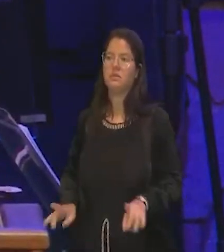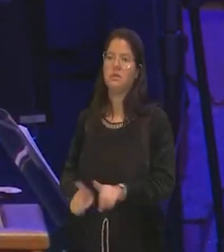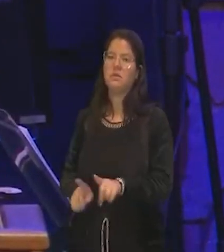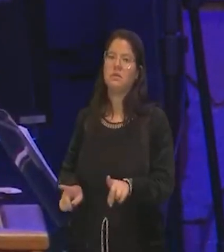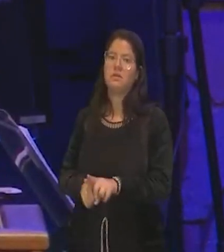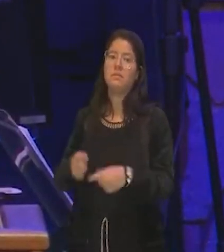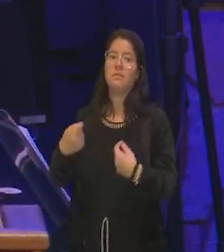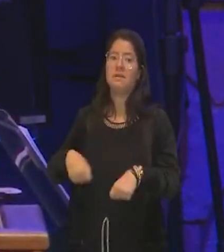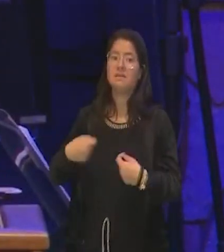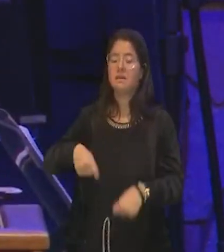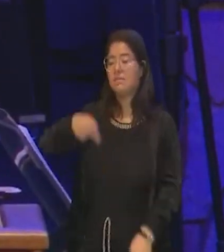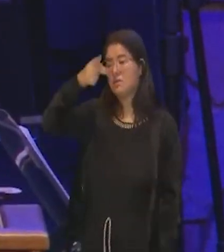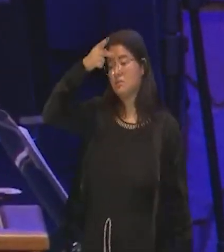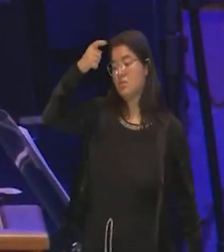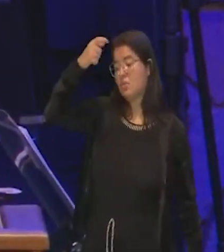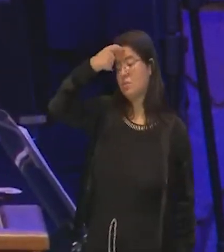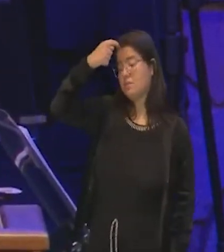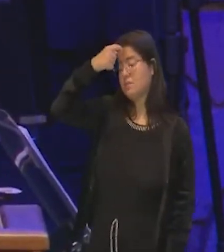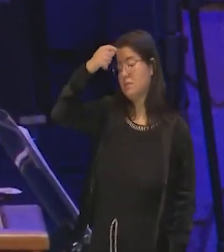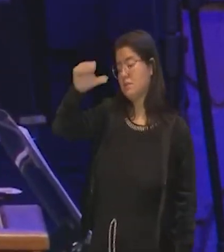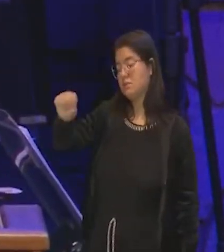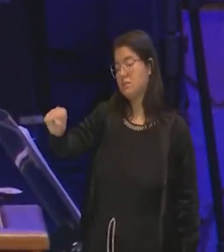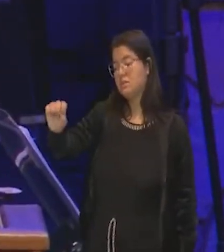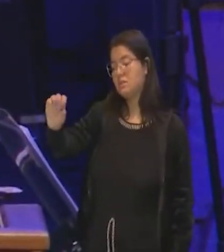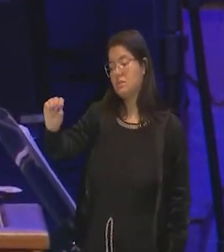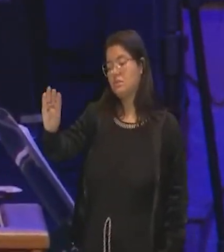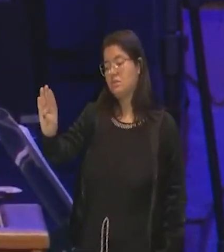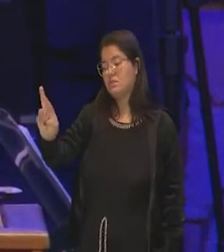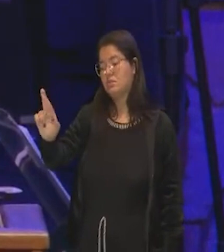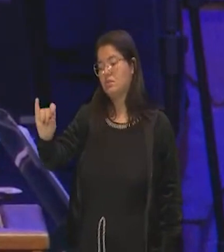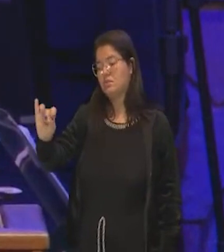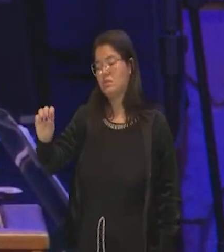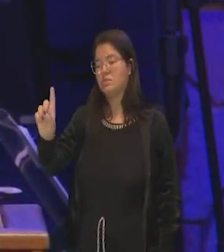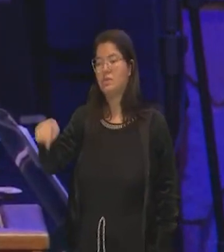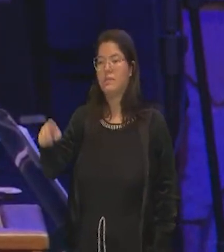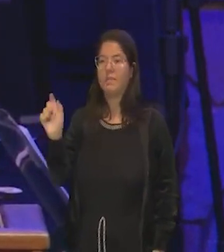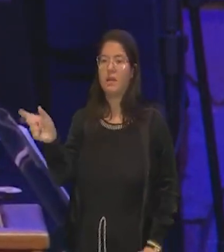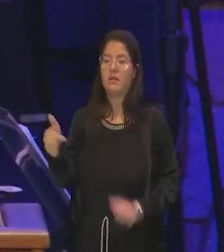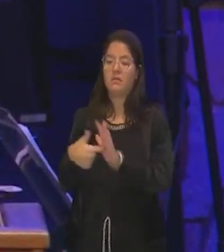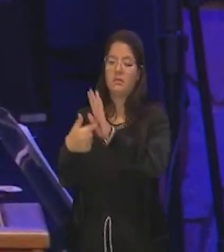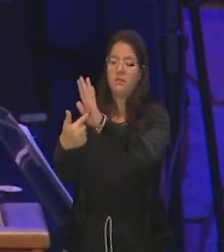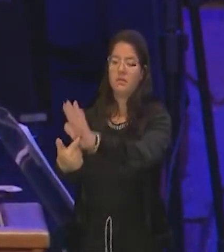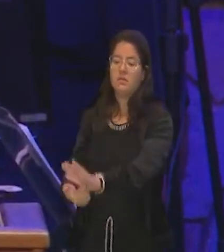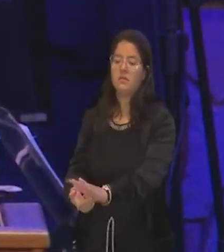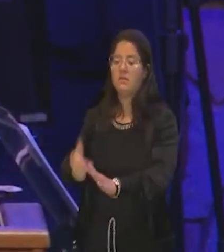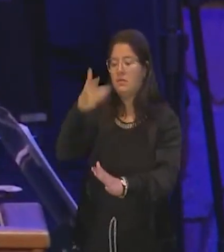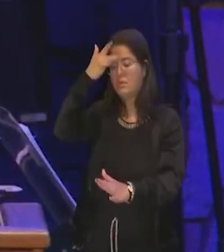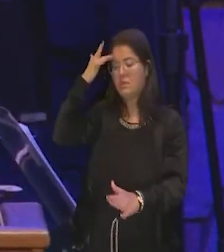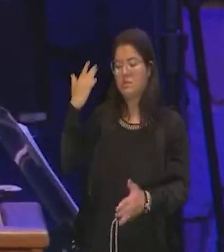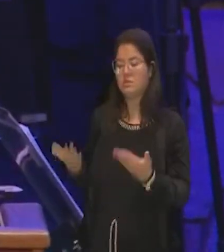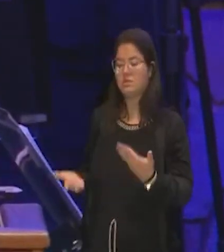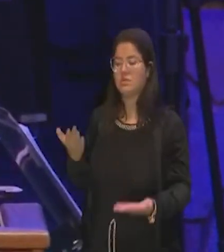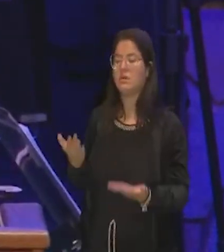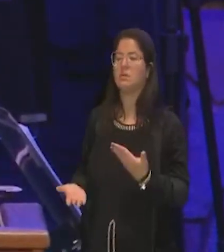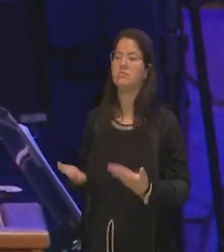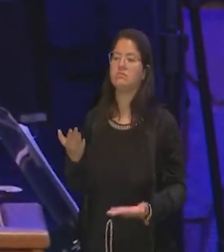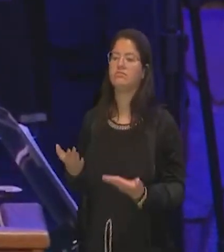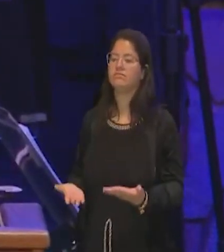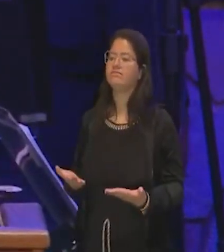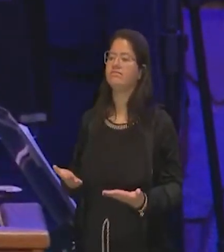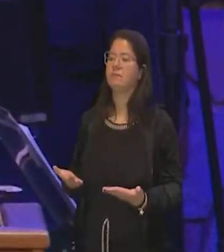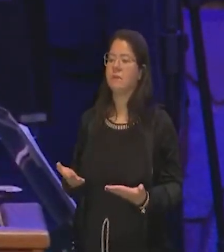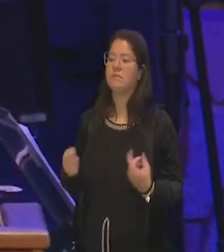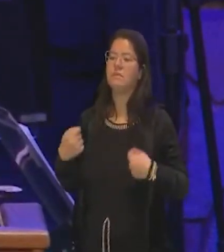seja sóbrio. Esta é uma palavra muito interessante que ele nos apresenta. Moderado e contido.